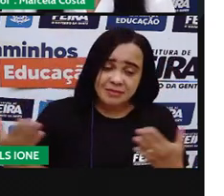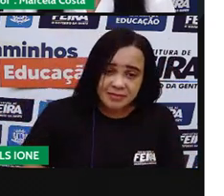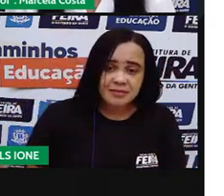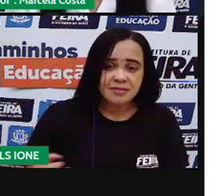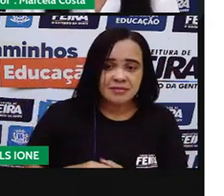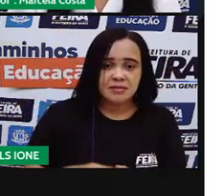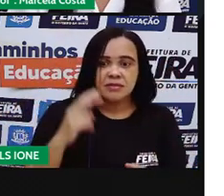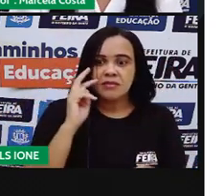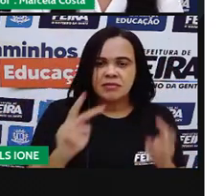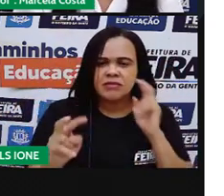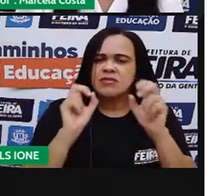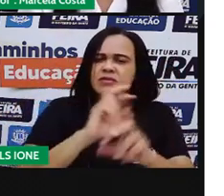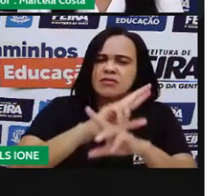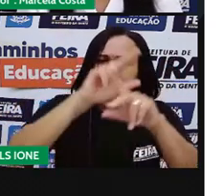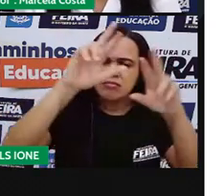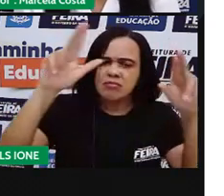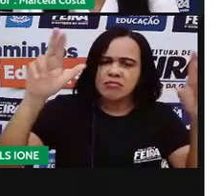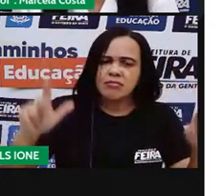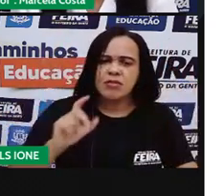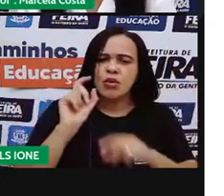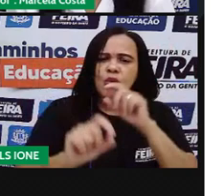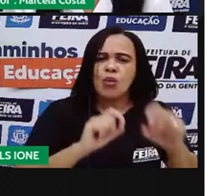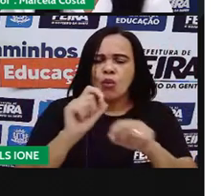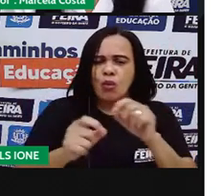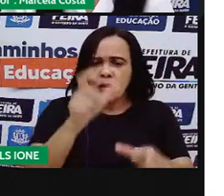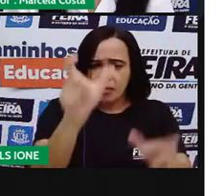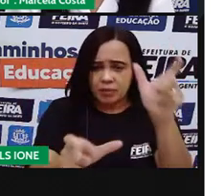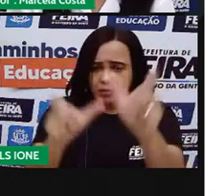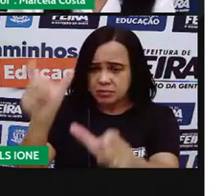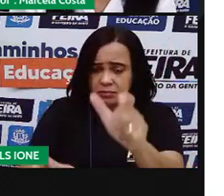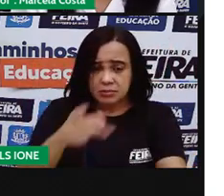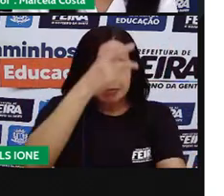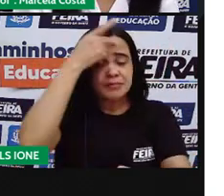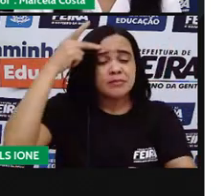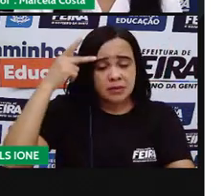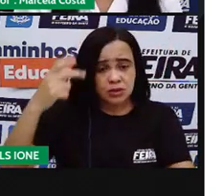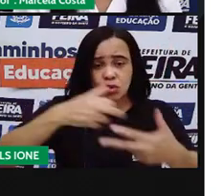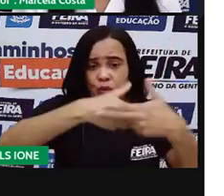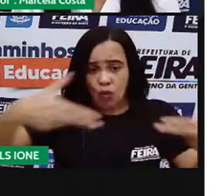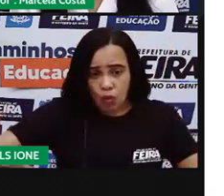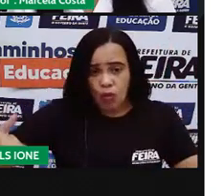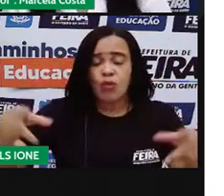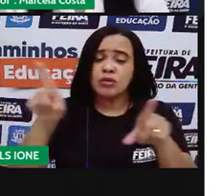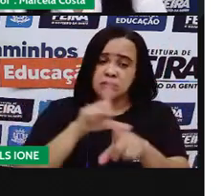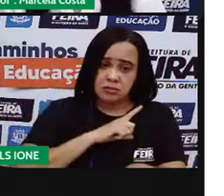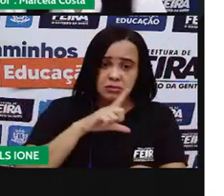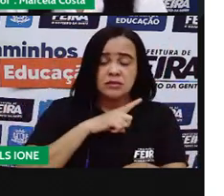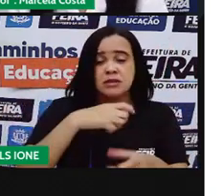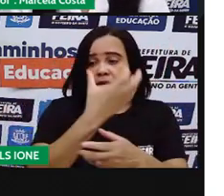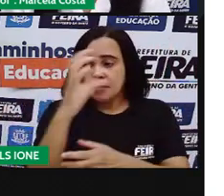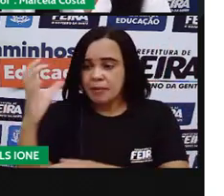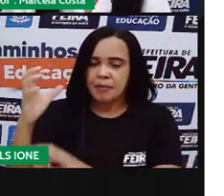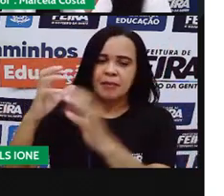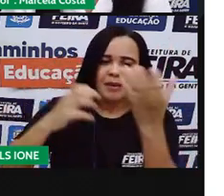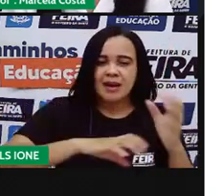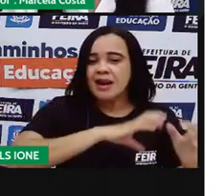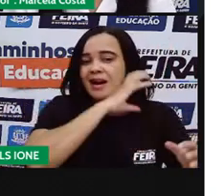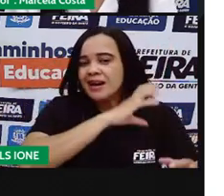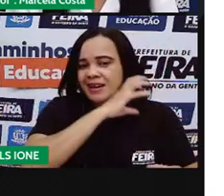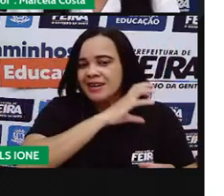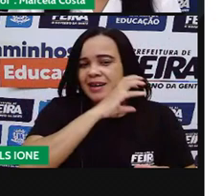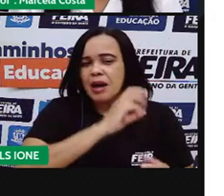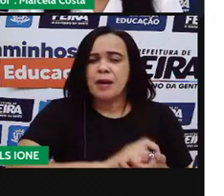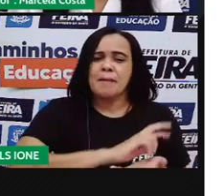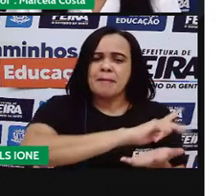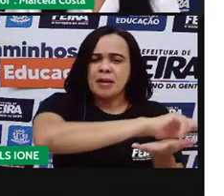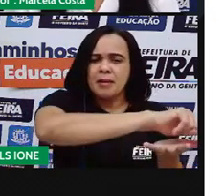vê diferenças não só nas pessoas, mas nos objetos, nas plantas, nos animais. A gente